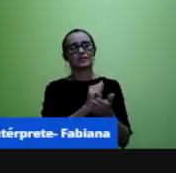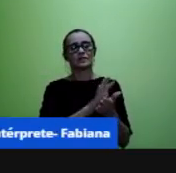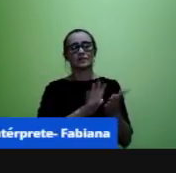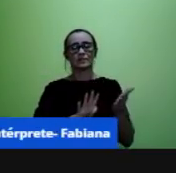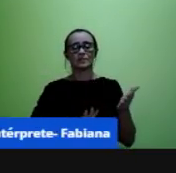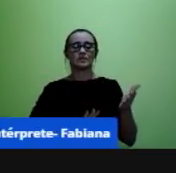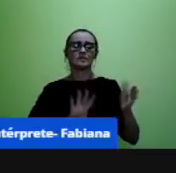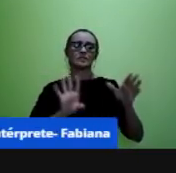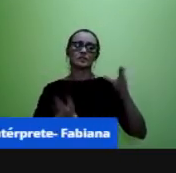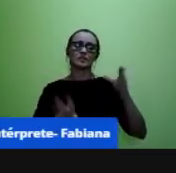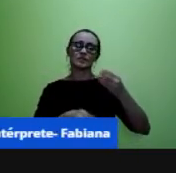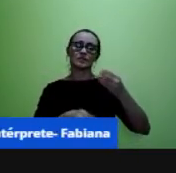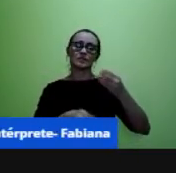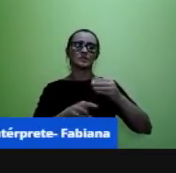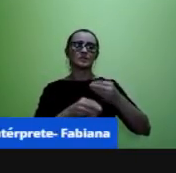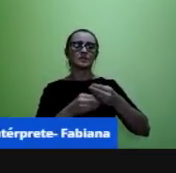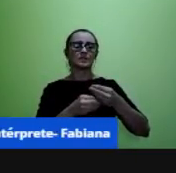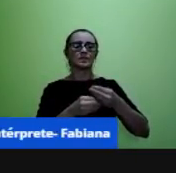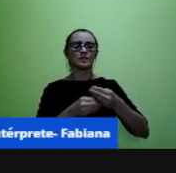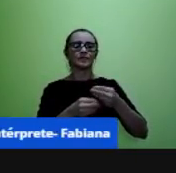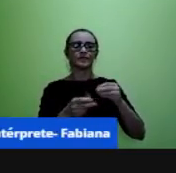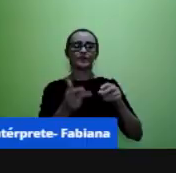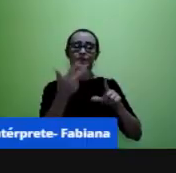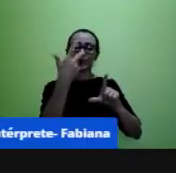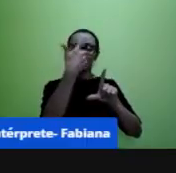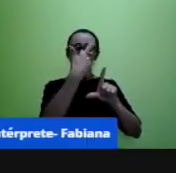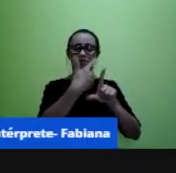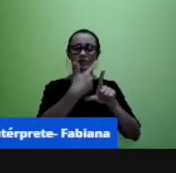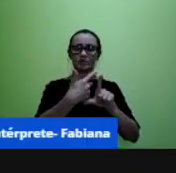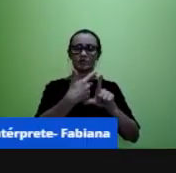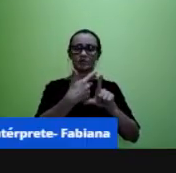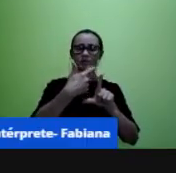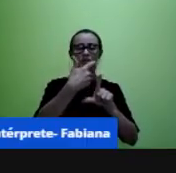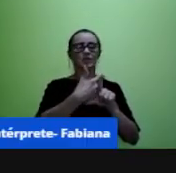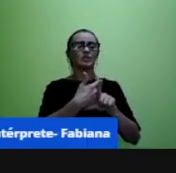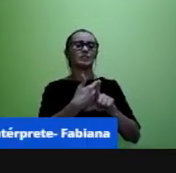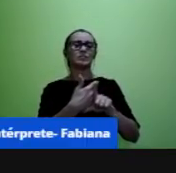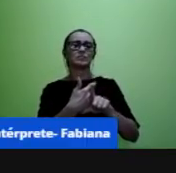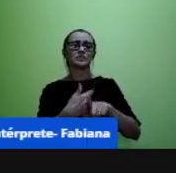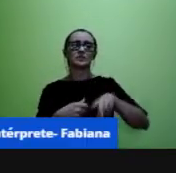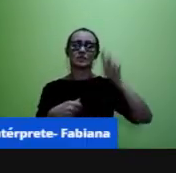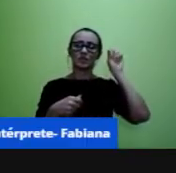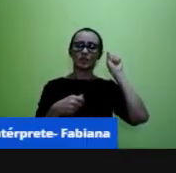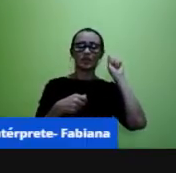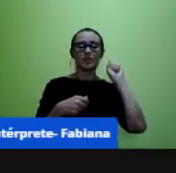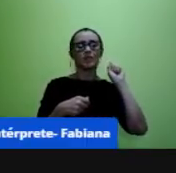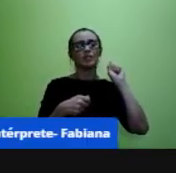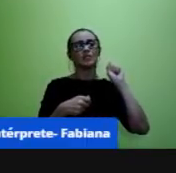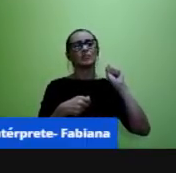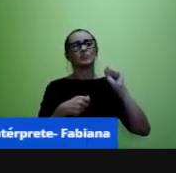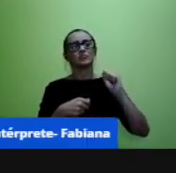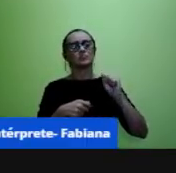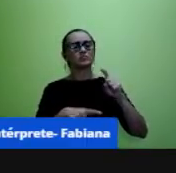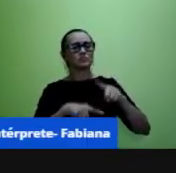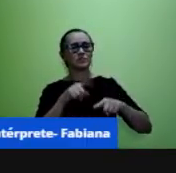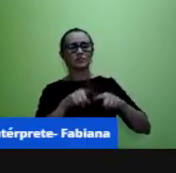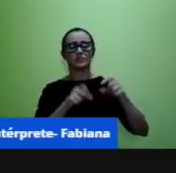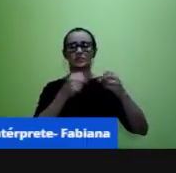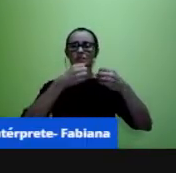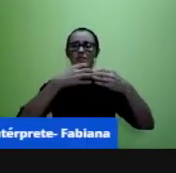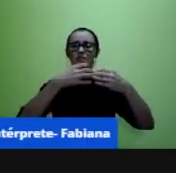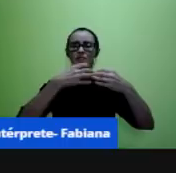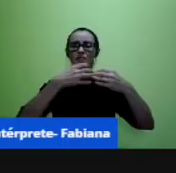vocês fizerem, videoaulas, áudios, né, materiais explicativos,